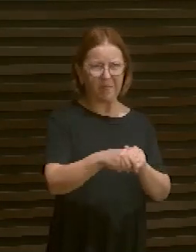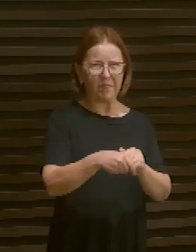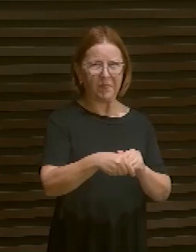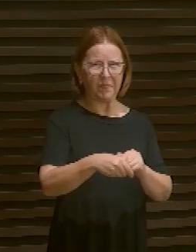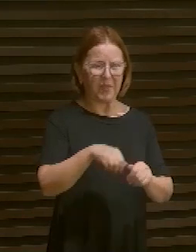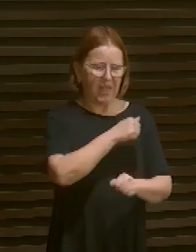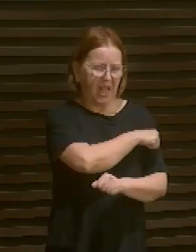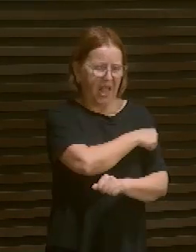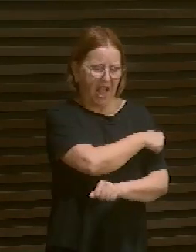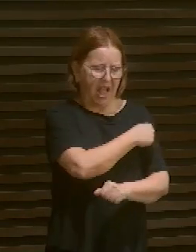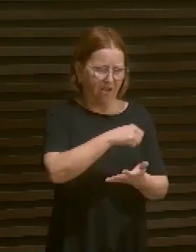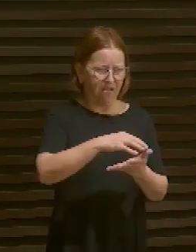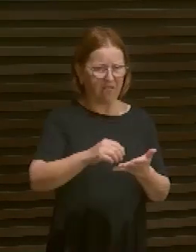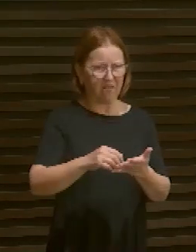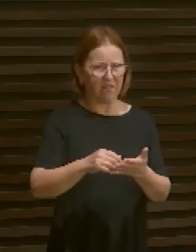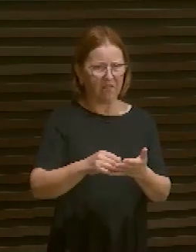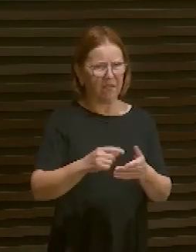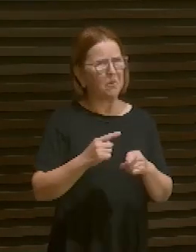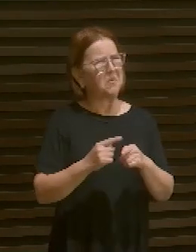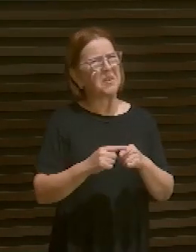Para que tanta lavação de mão, doutor?